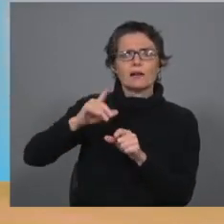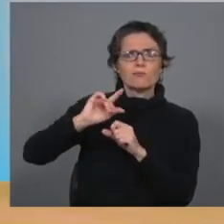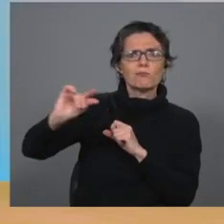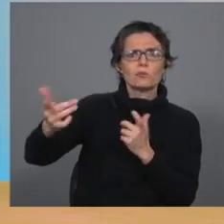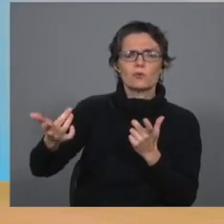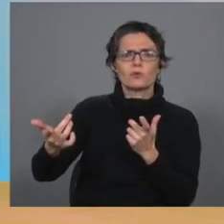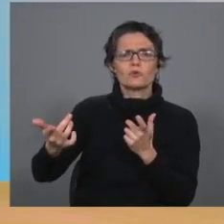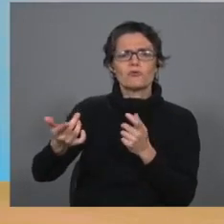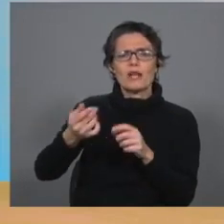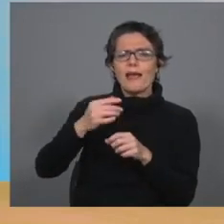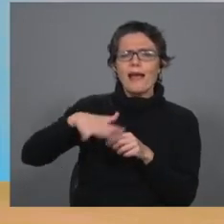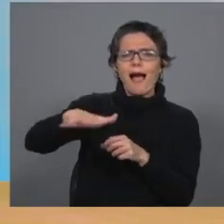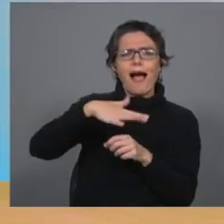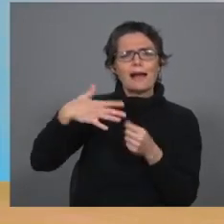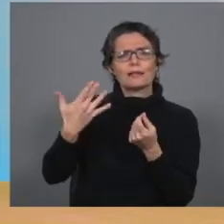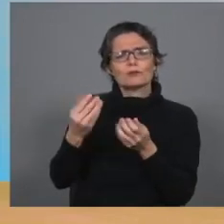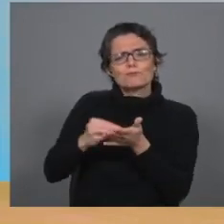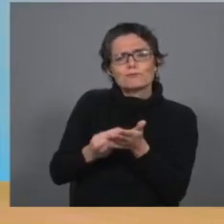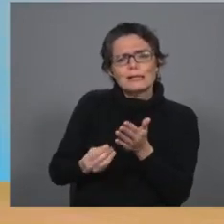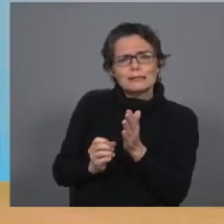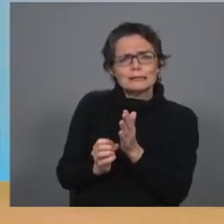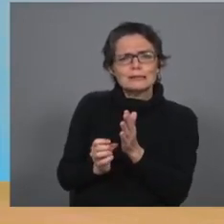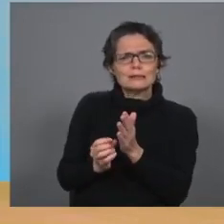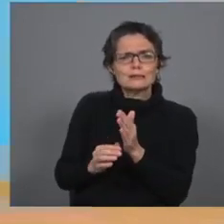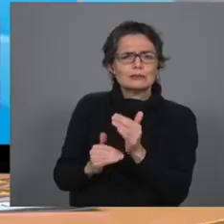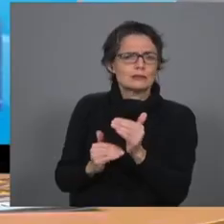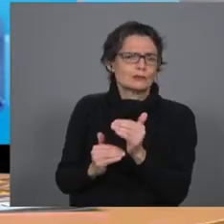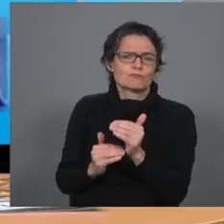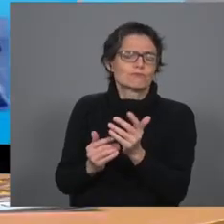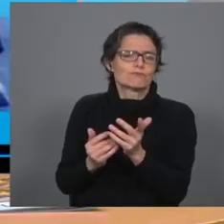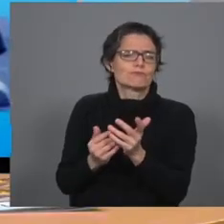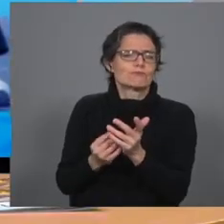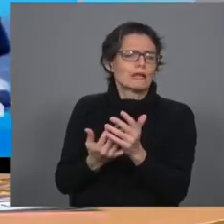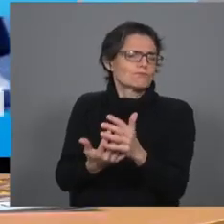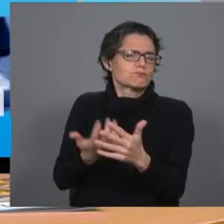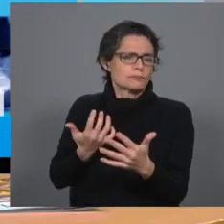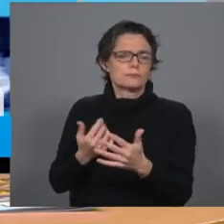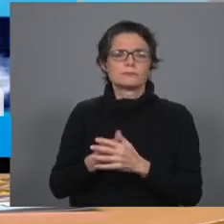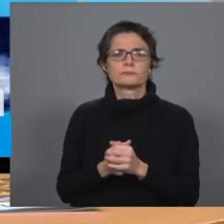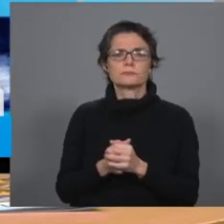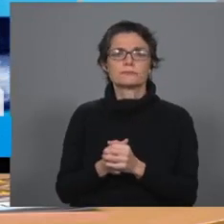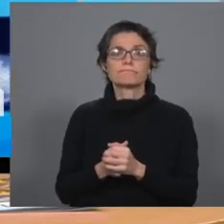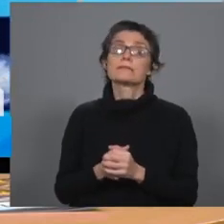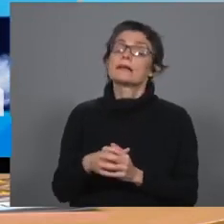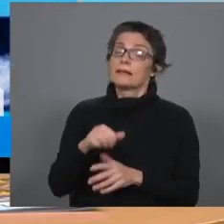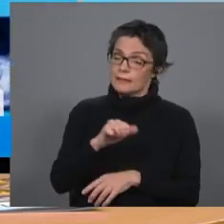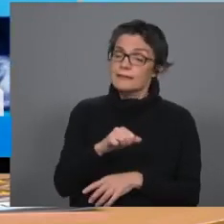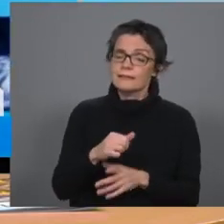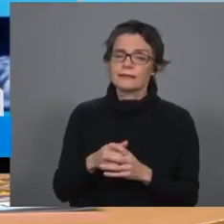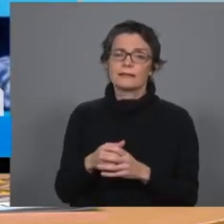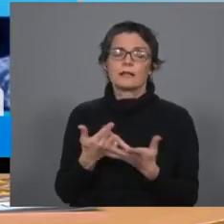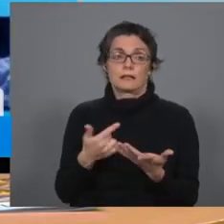É essa a sua missão neste momento? Sim, depois de ter estado mais de 20 anos na América